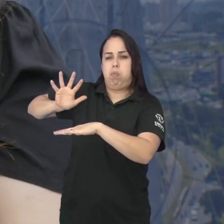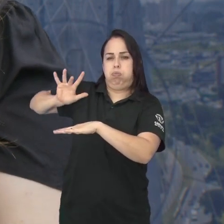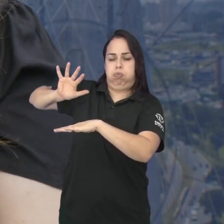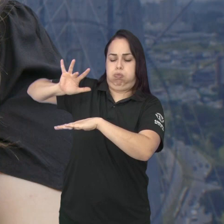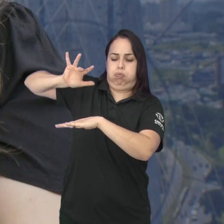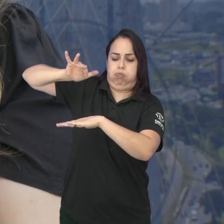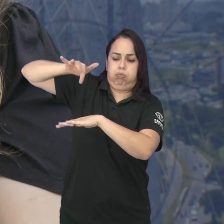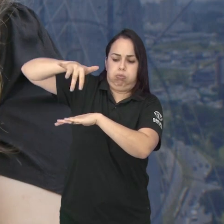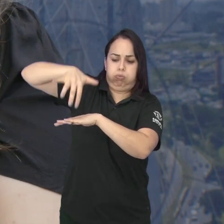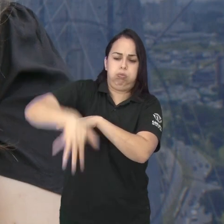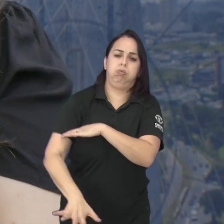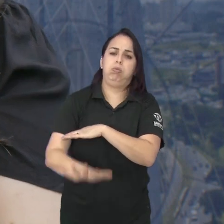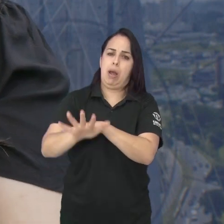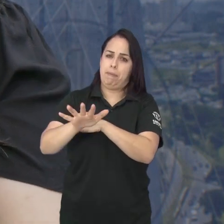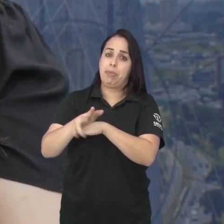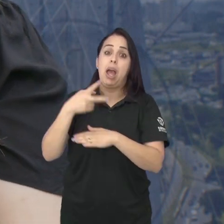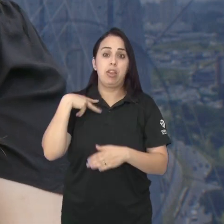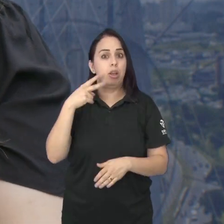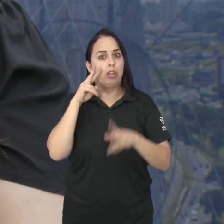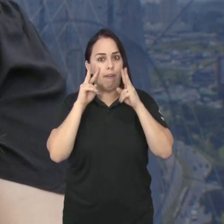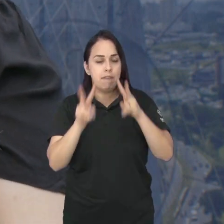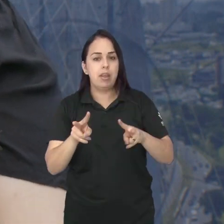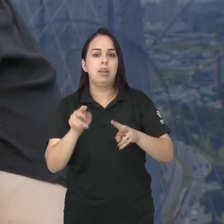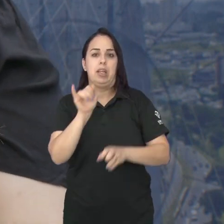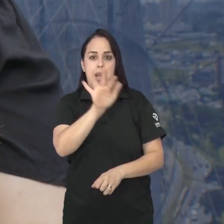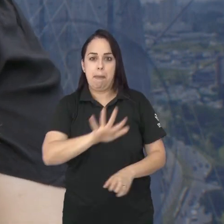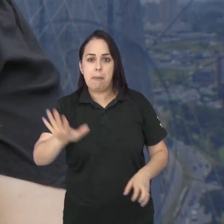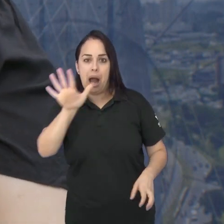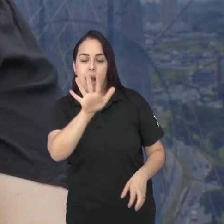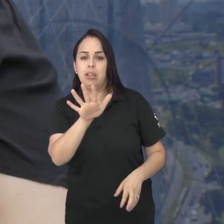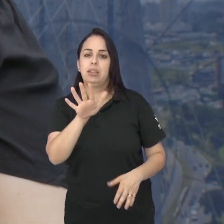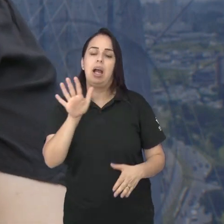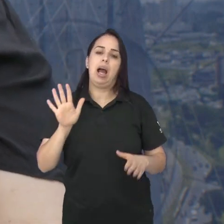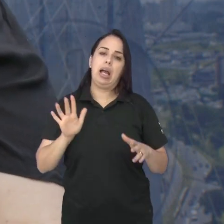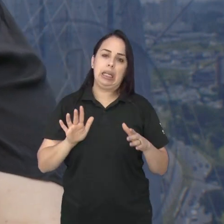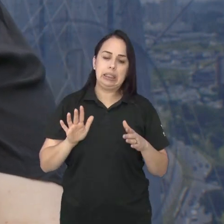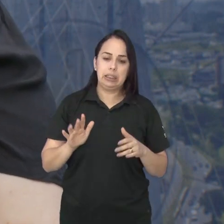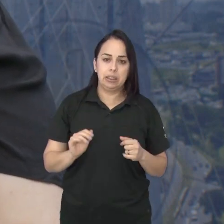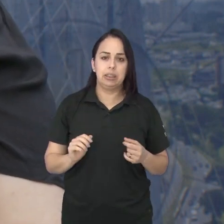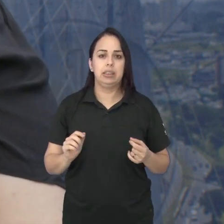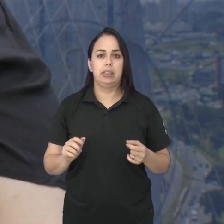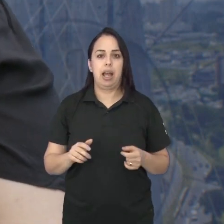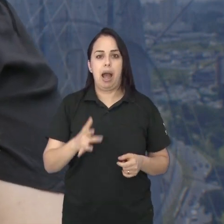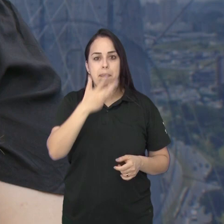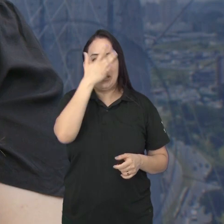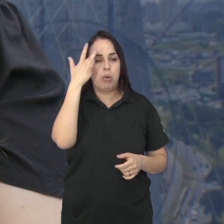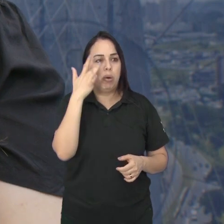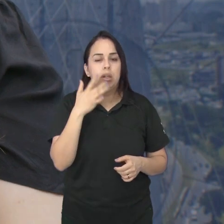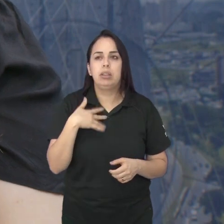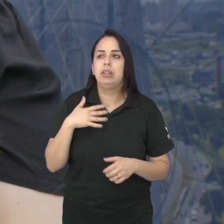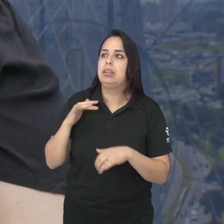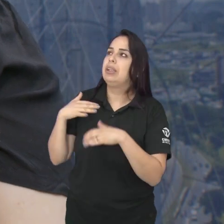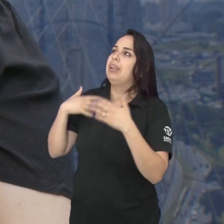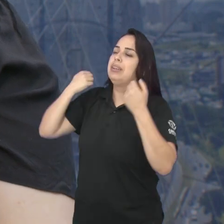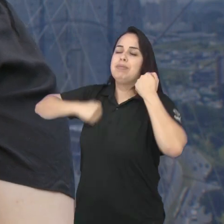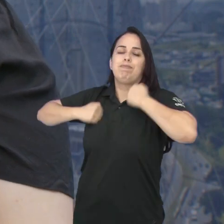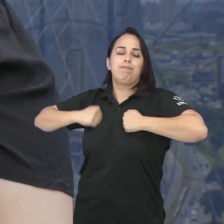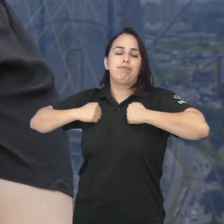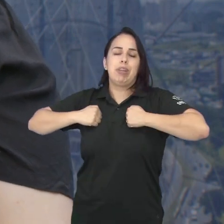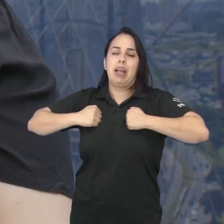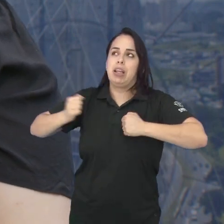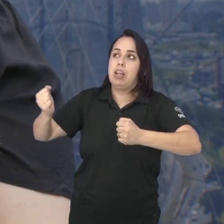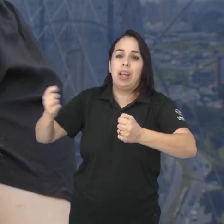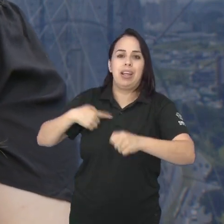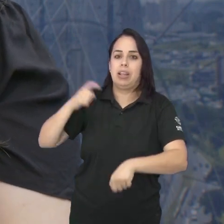quantidade de água que desce pela cachoeira, que invade, que a gente vê aí imagens, muitas vezes, da pessoa que